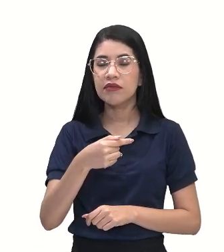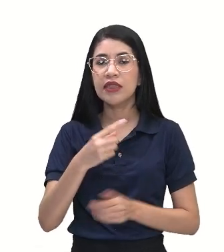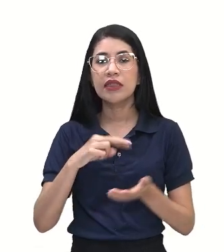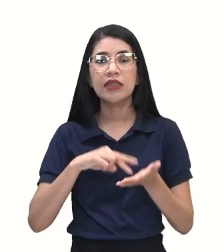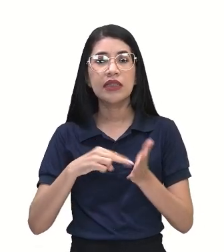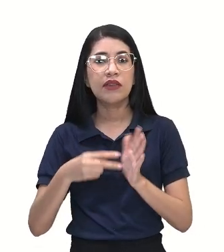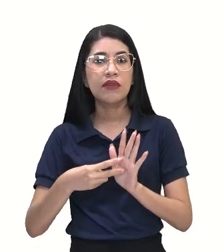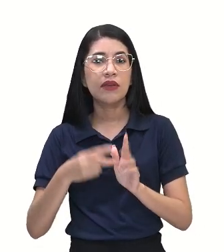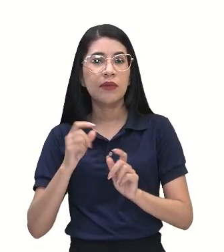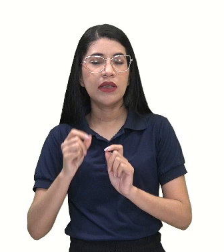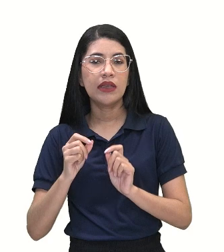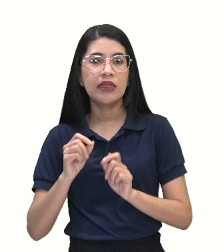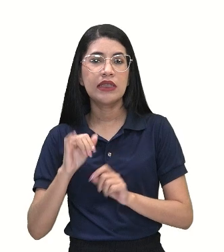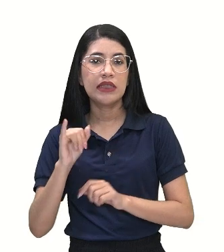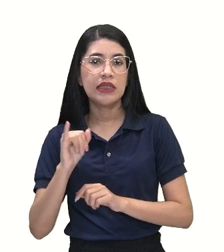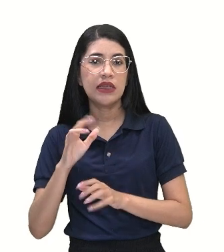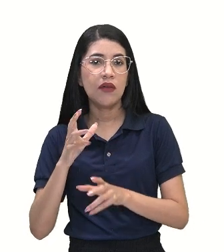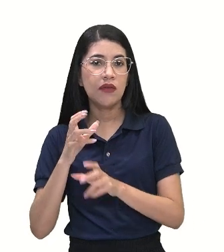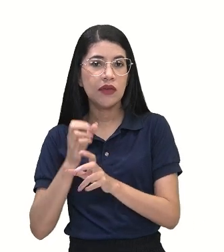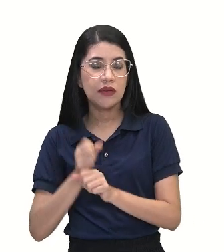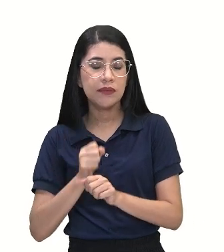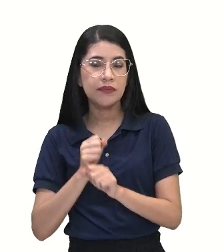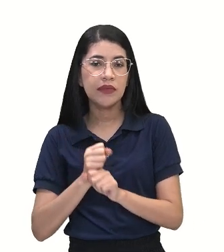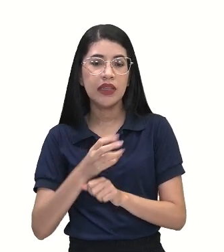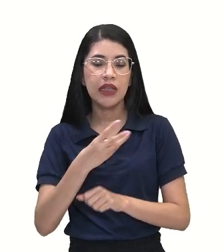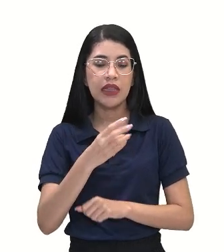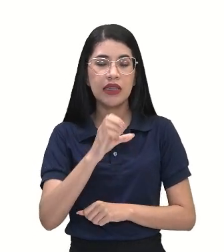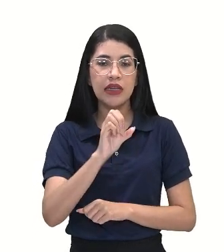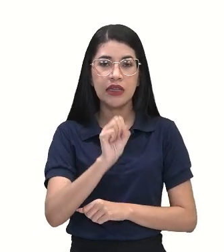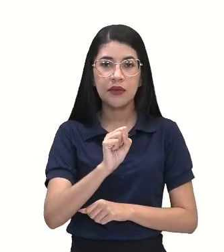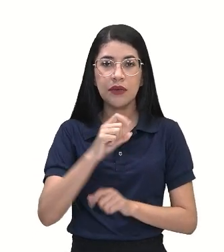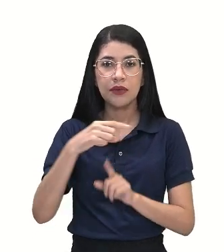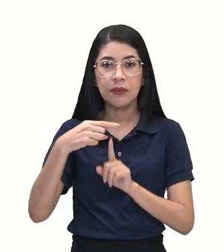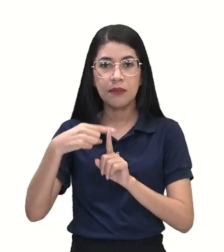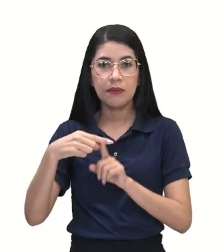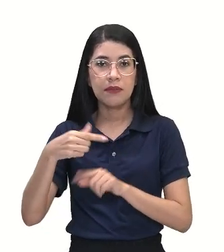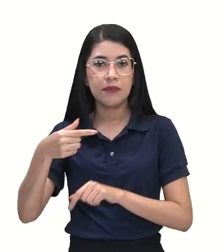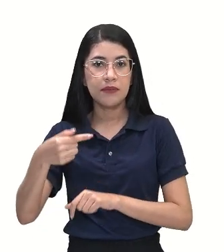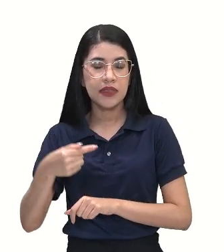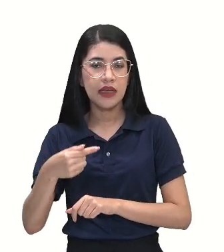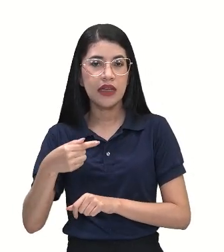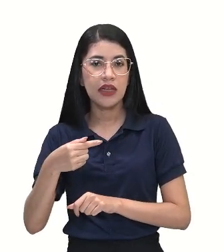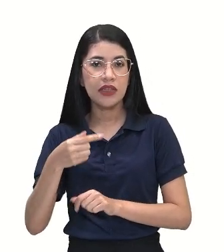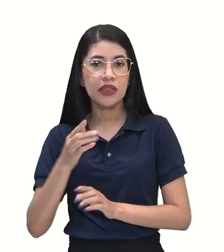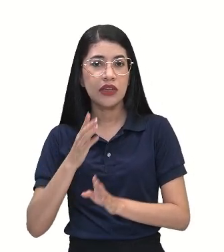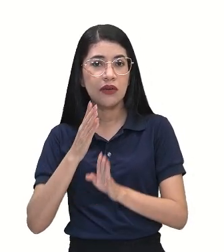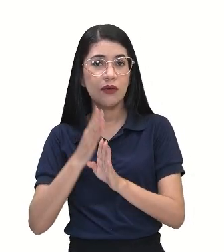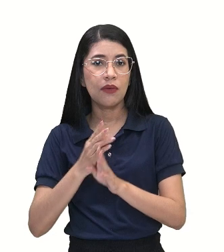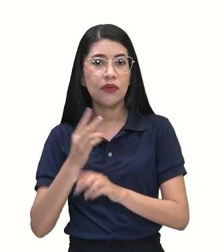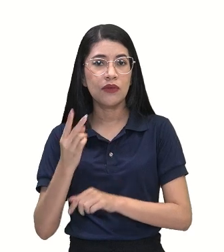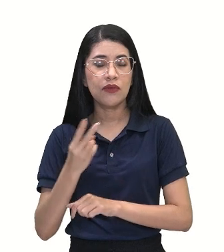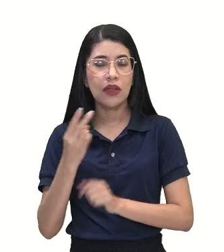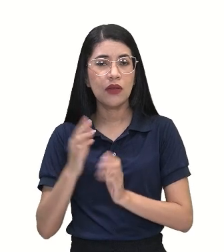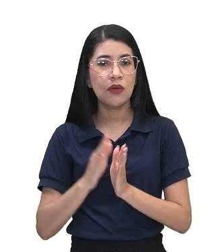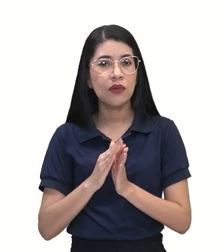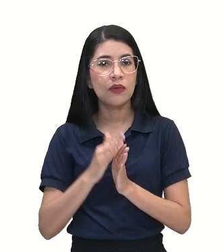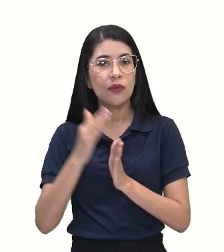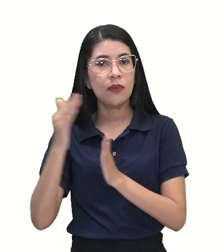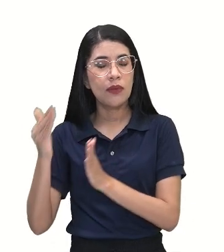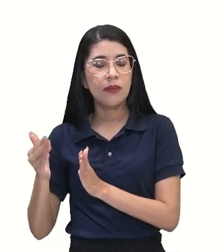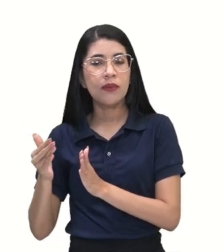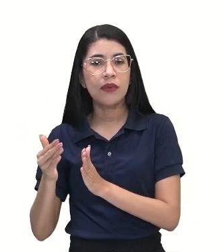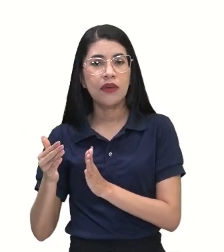eu somar o 38 mais 7, eu vou obter o próximo termo, que